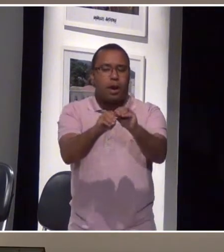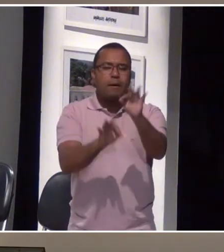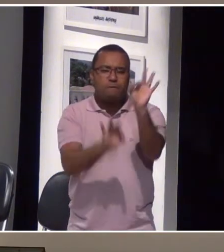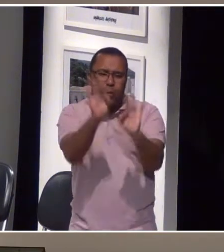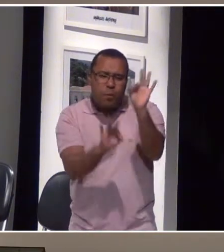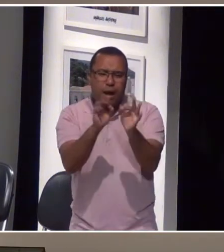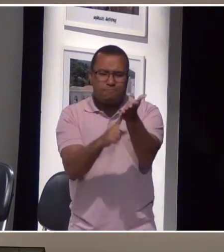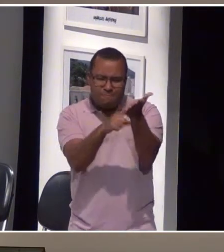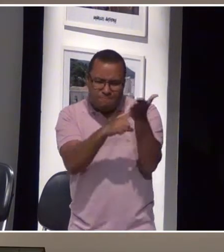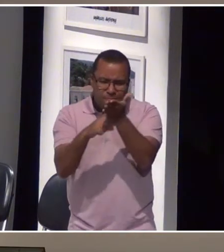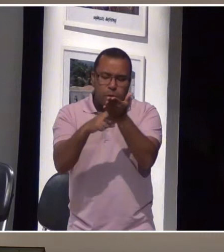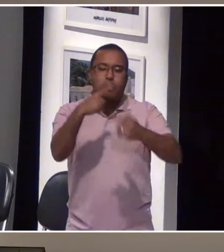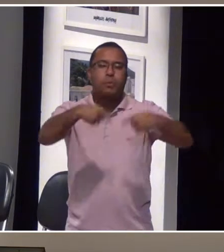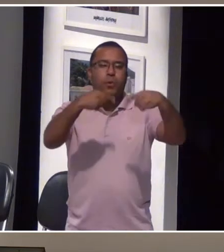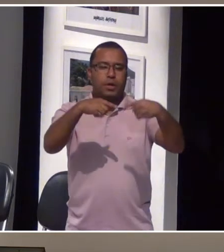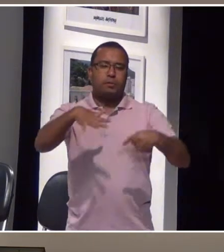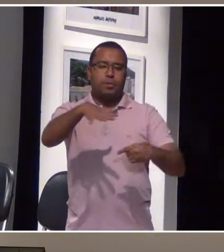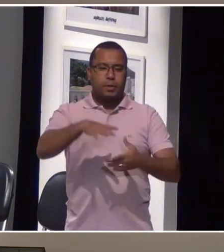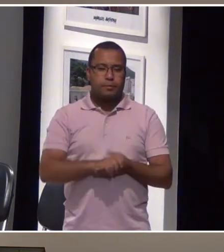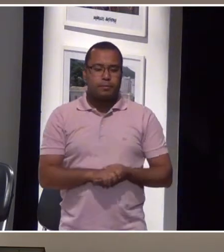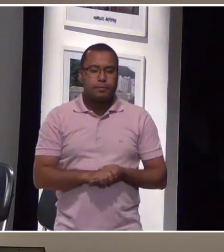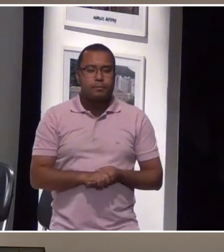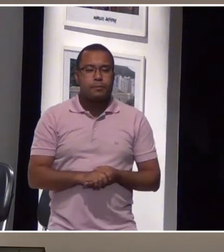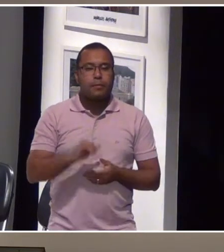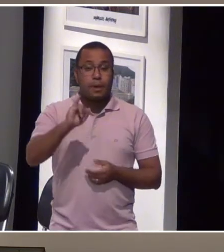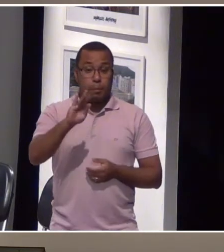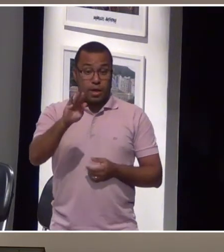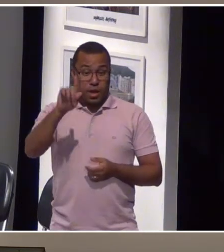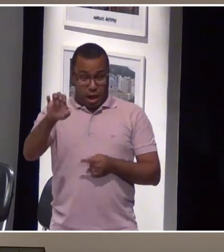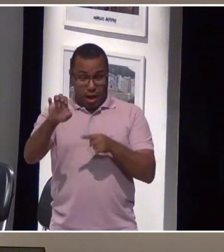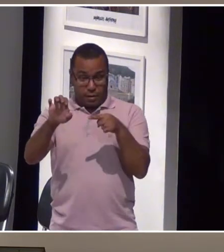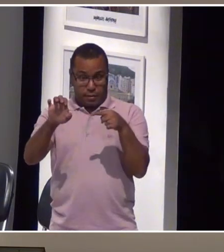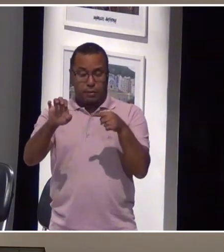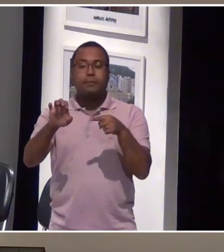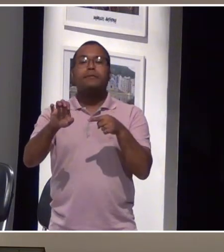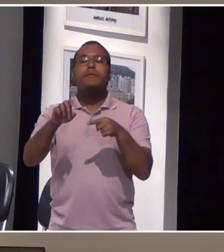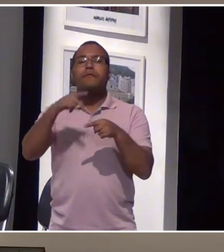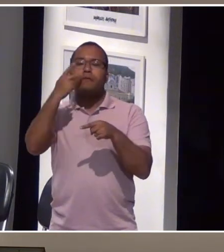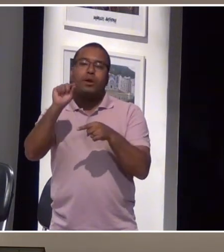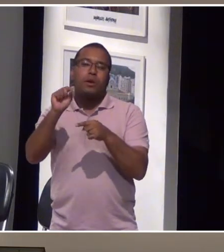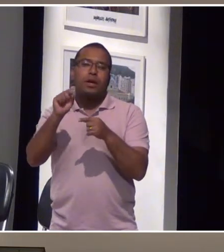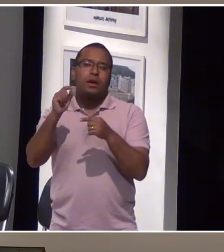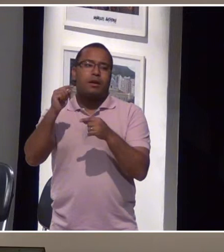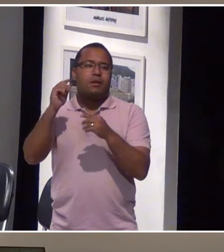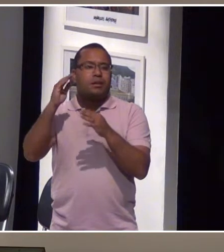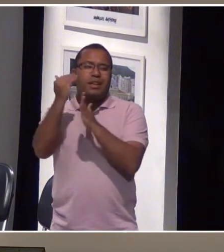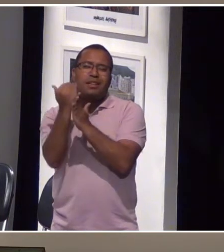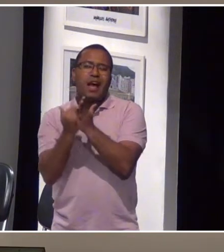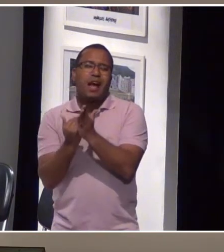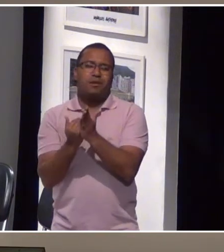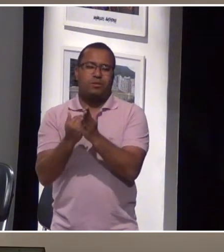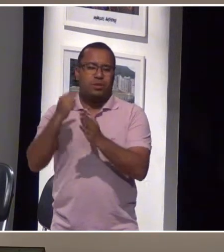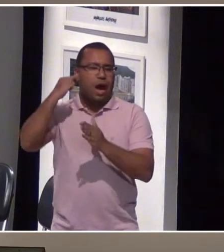as políticas públicas. Porém, o IBGE, em relação aos surdos, ele utiliza apenas critérios